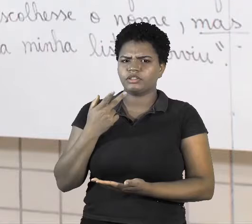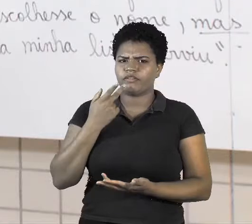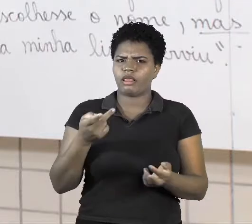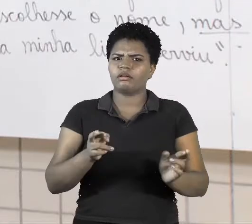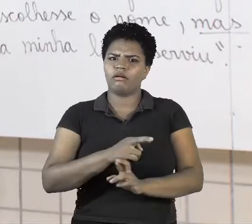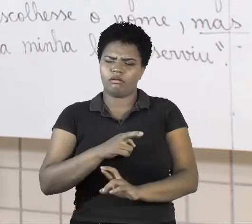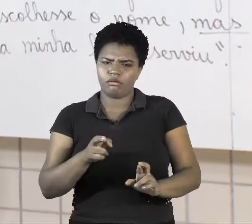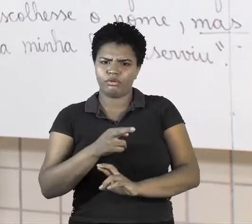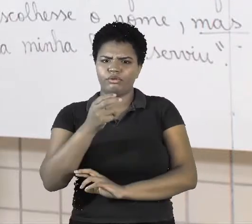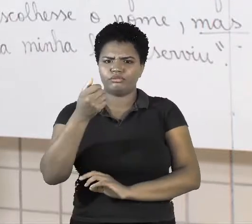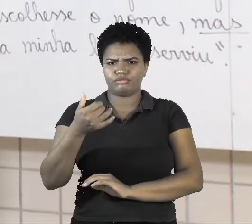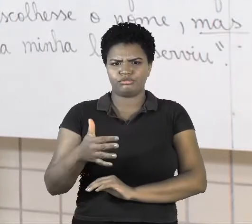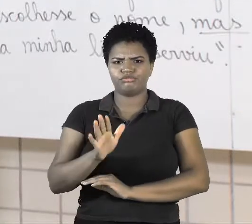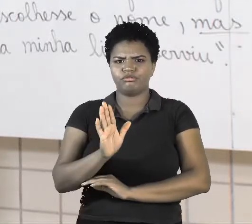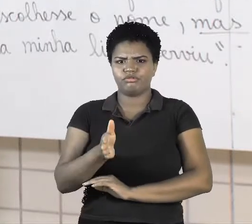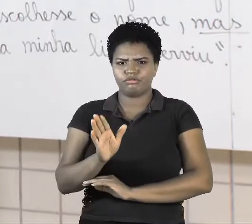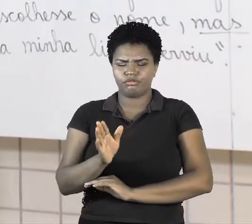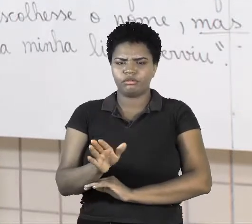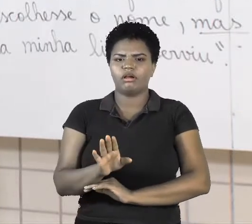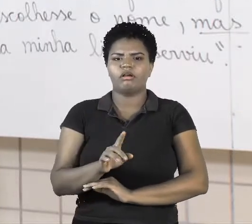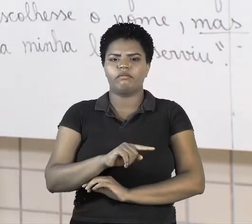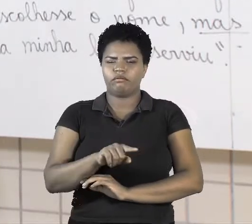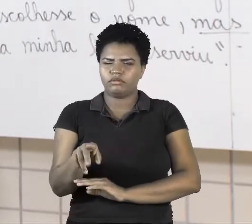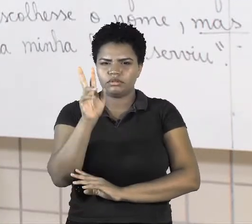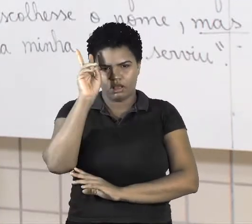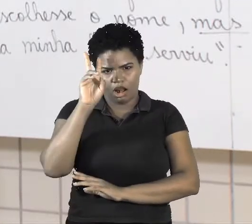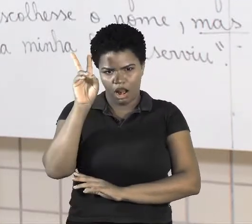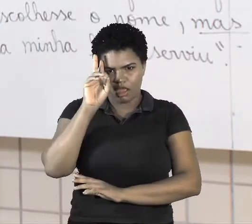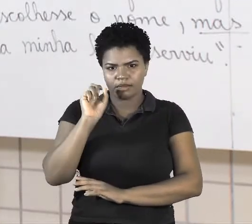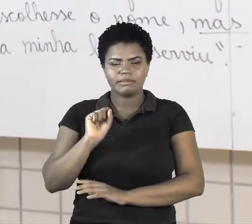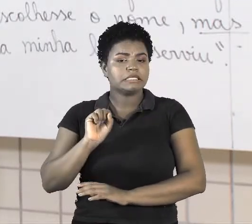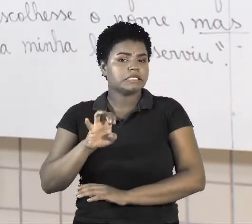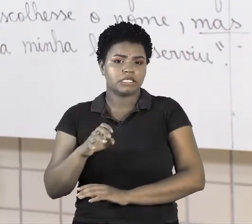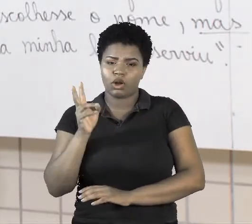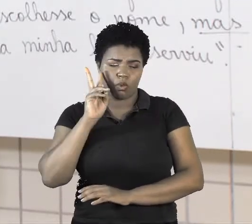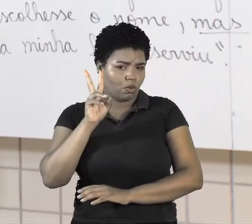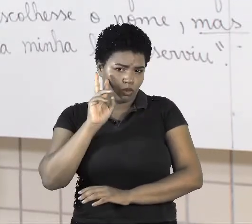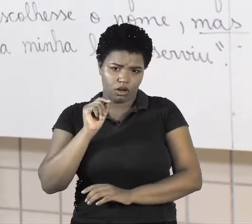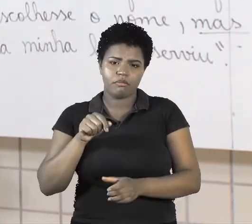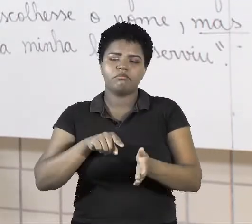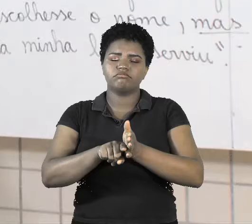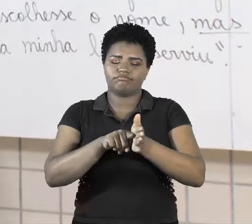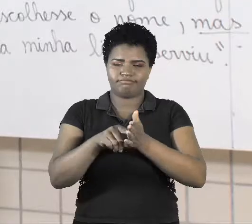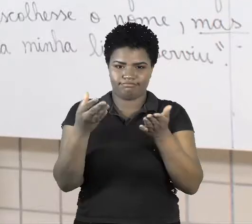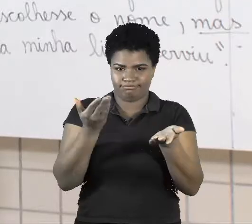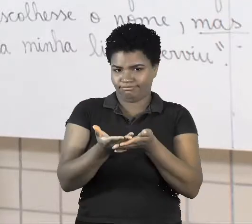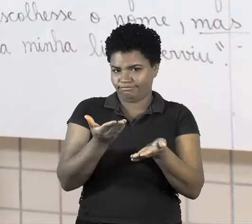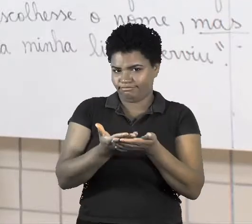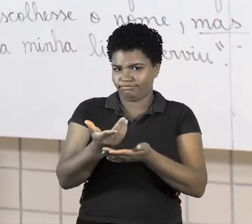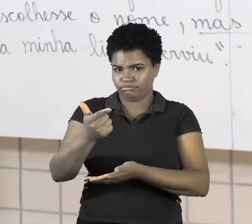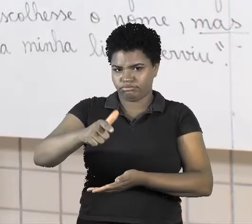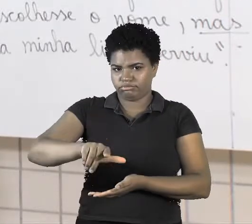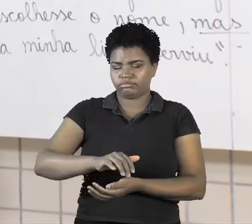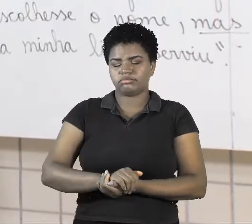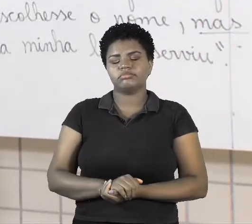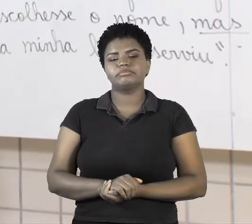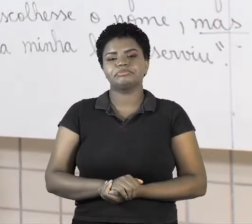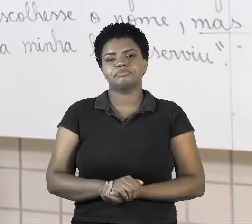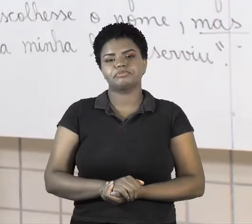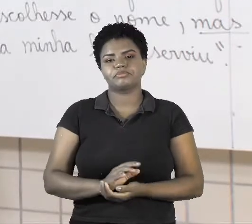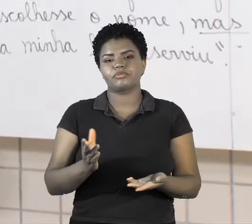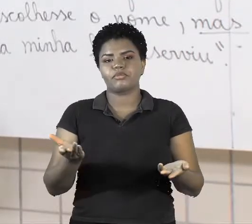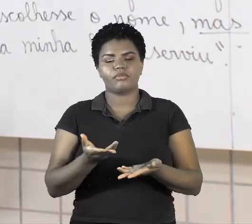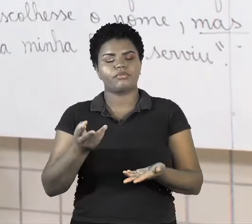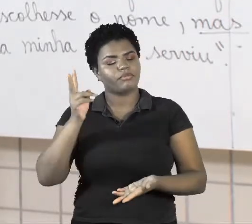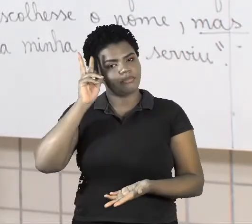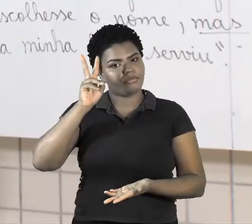relação, dessa diferença. Eu acho que vocês lembram, qualquer coisa pesquisem lá essa aula, né? Mas hoje nós vamos relembrar um